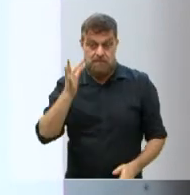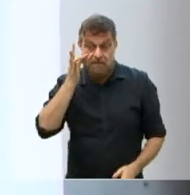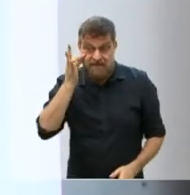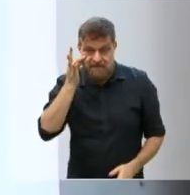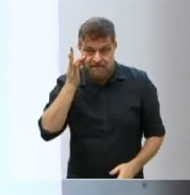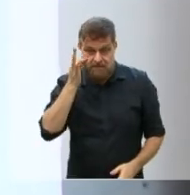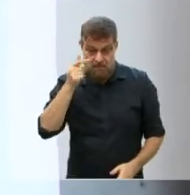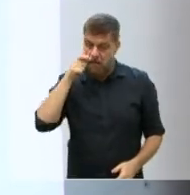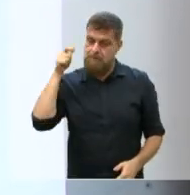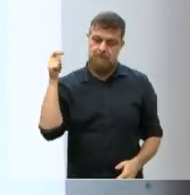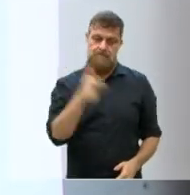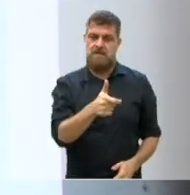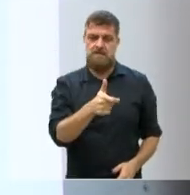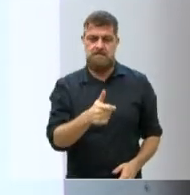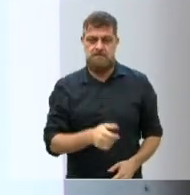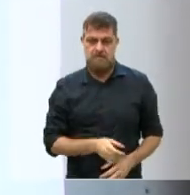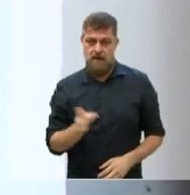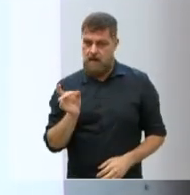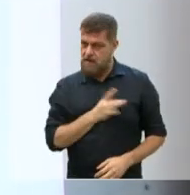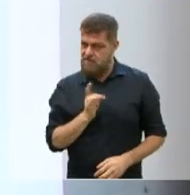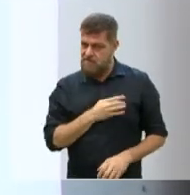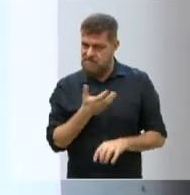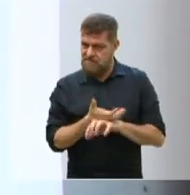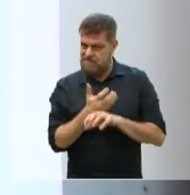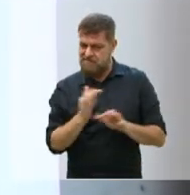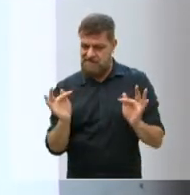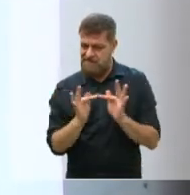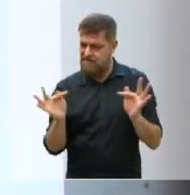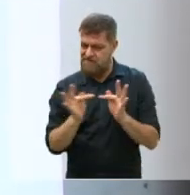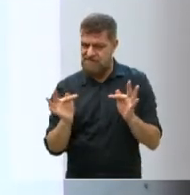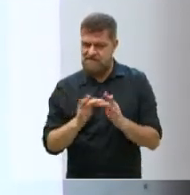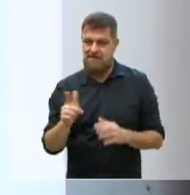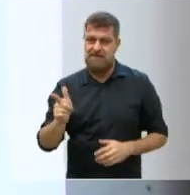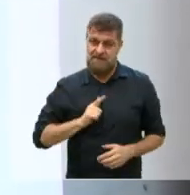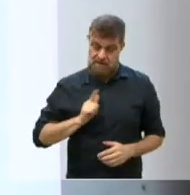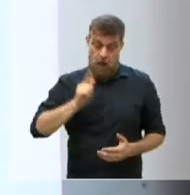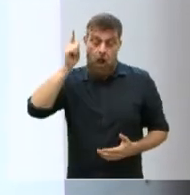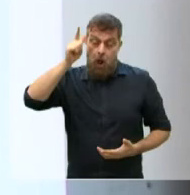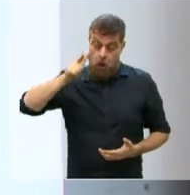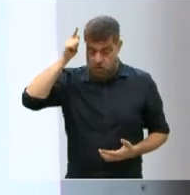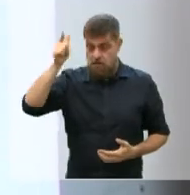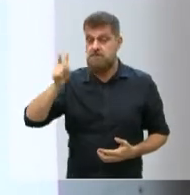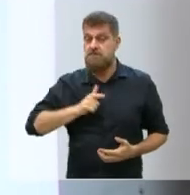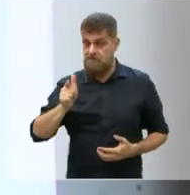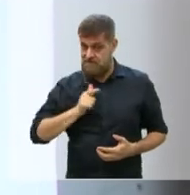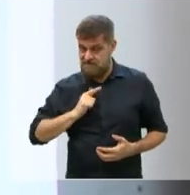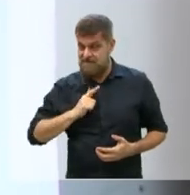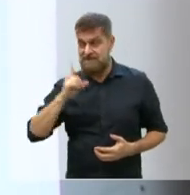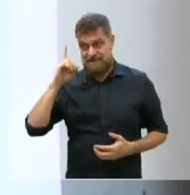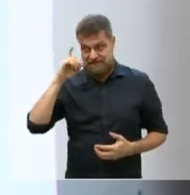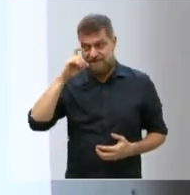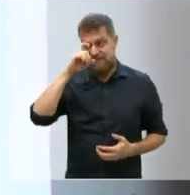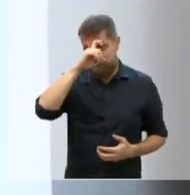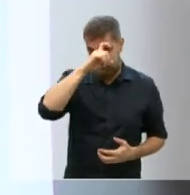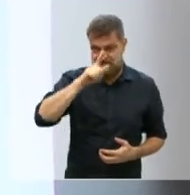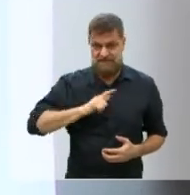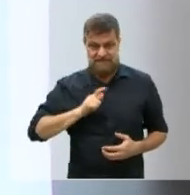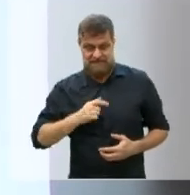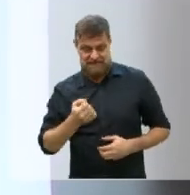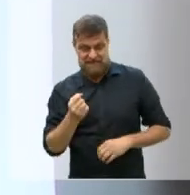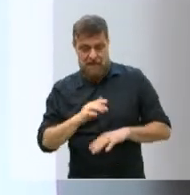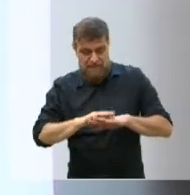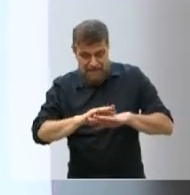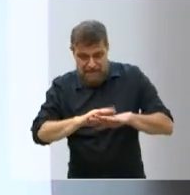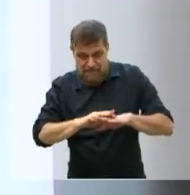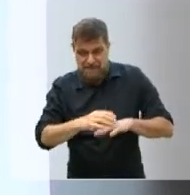mais interessante. Agora, não precisa ter medo da física. Não precisa. Lógico que a física às vezes é bastante complicada, né? Equações.